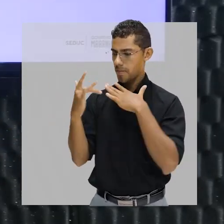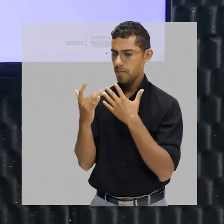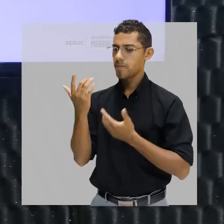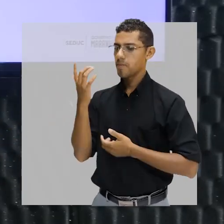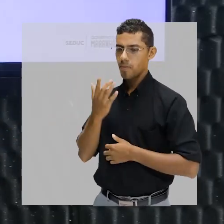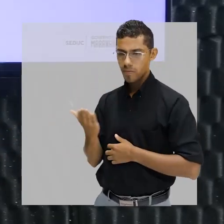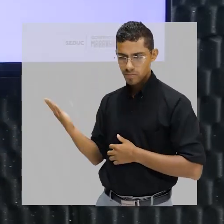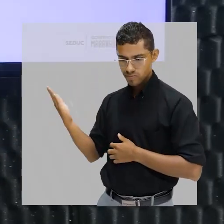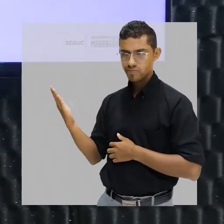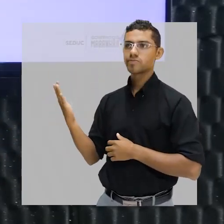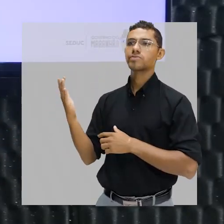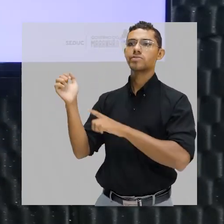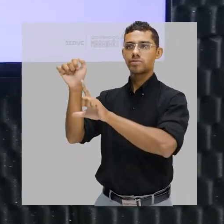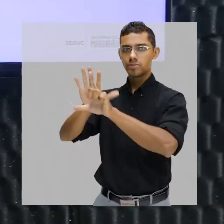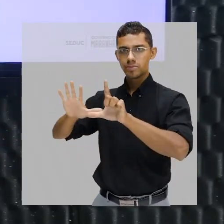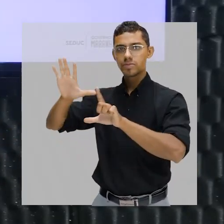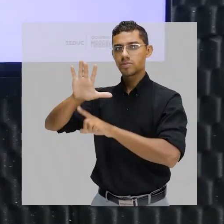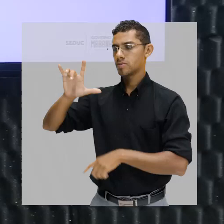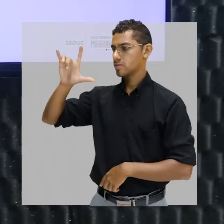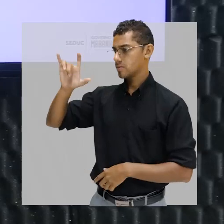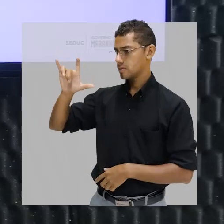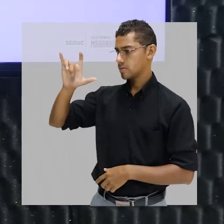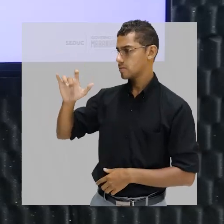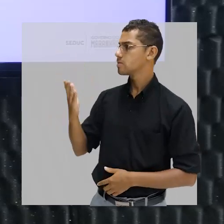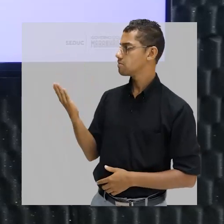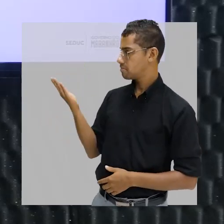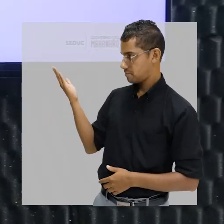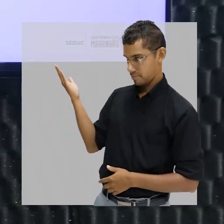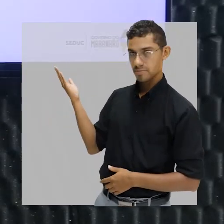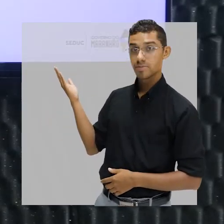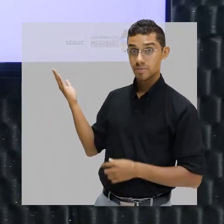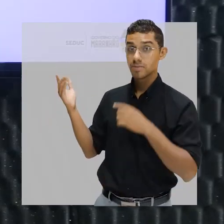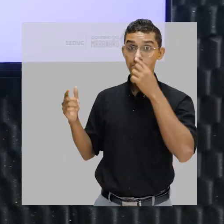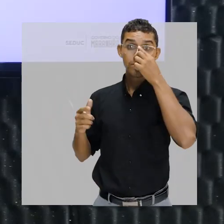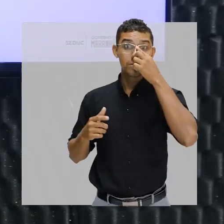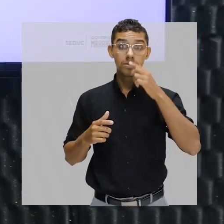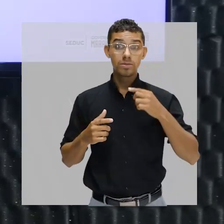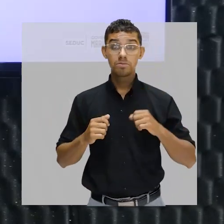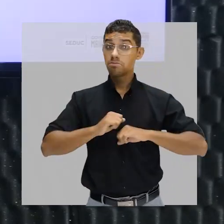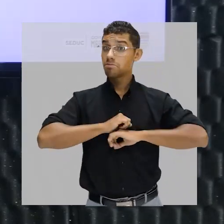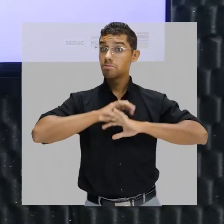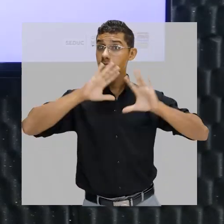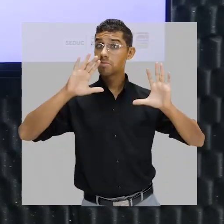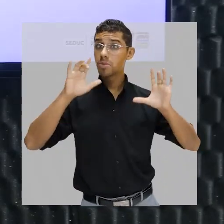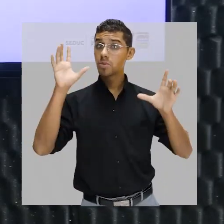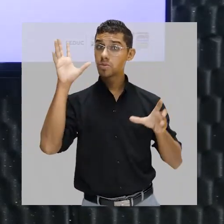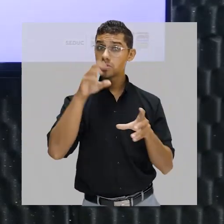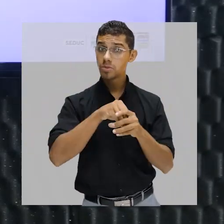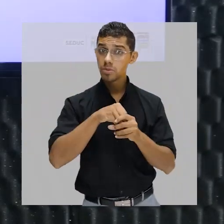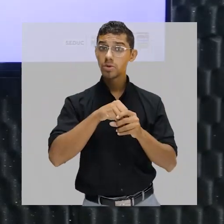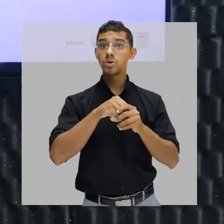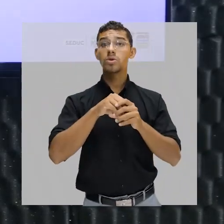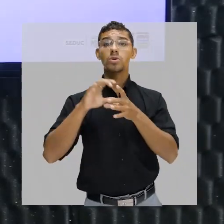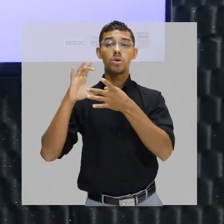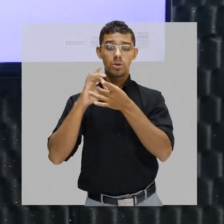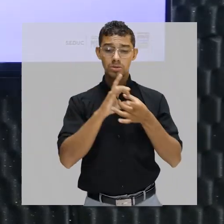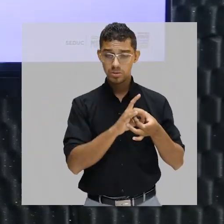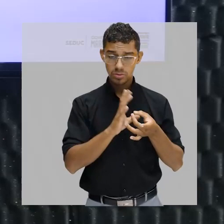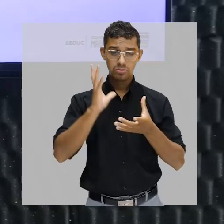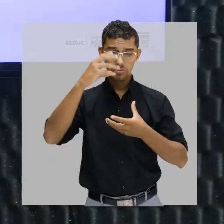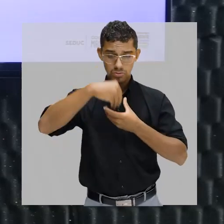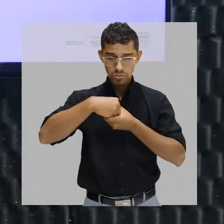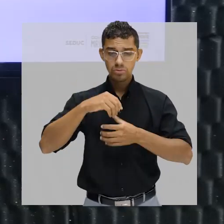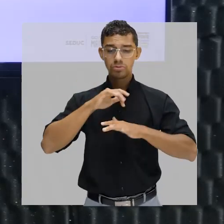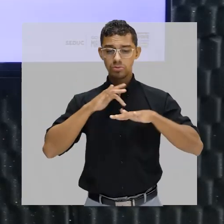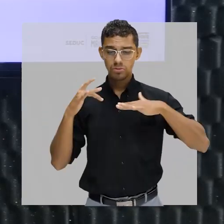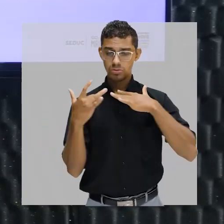plataforma Gonçalves Dias no Instagram, que é uma rede social. E claro, dentro desse contexto de rede social, nós vamos trabalhar